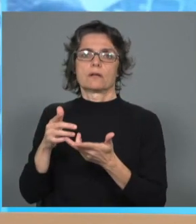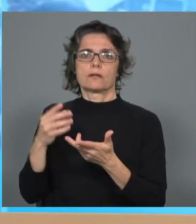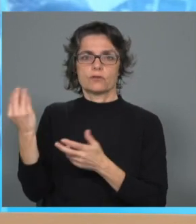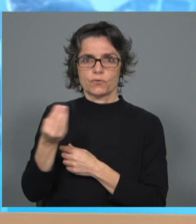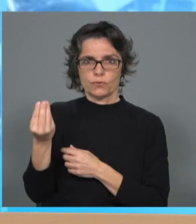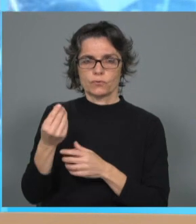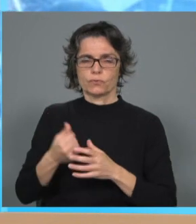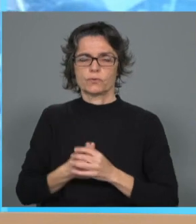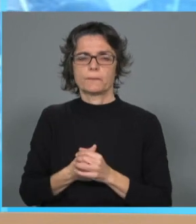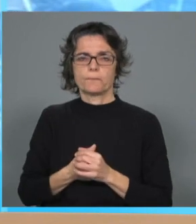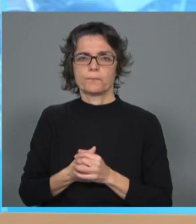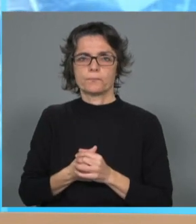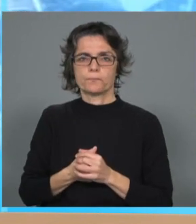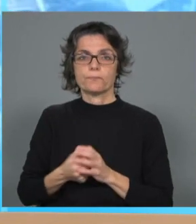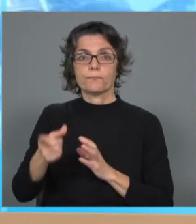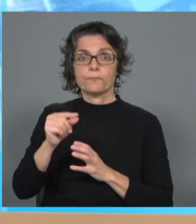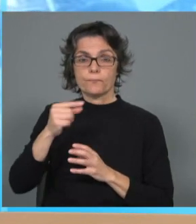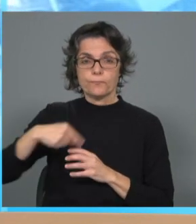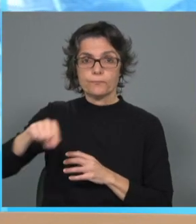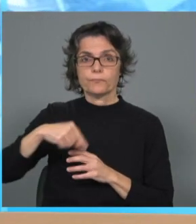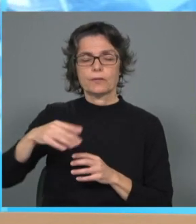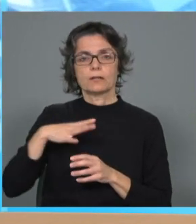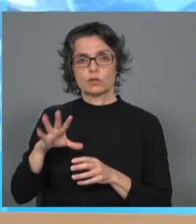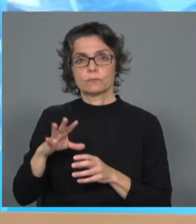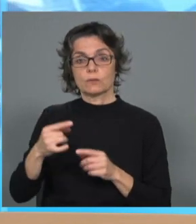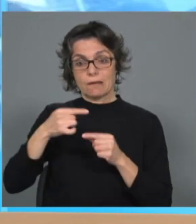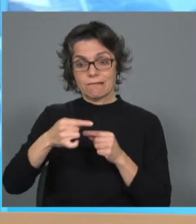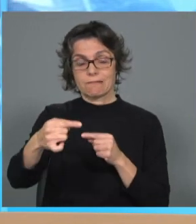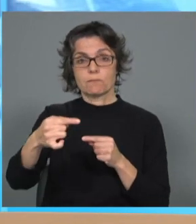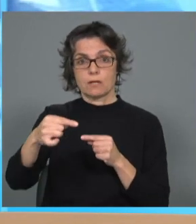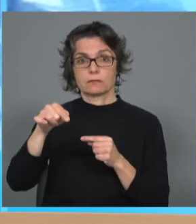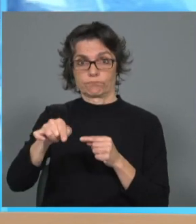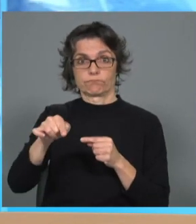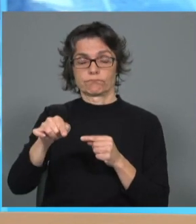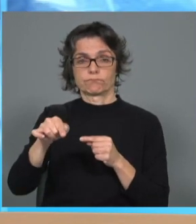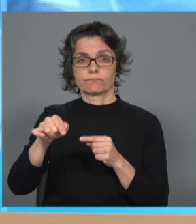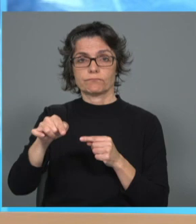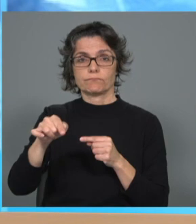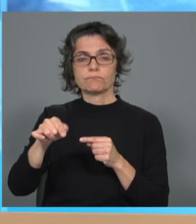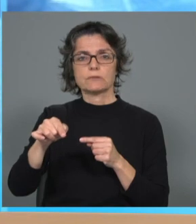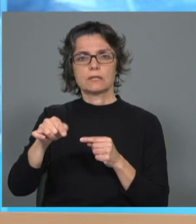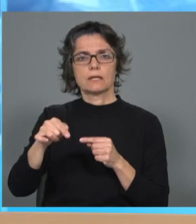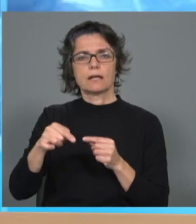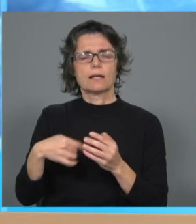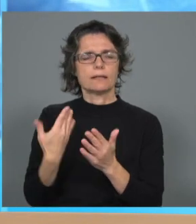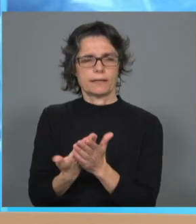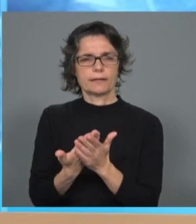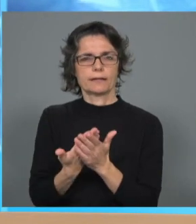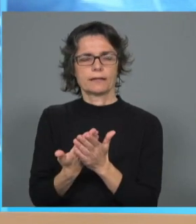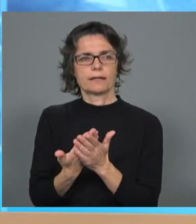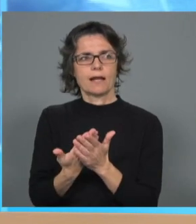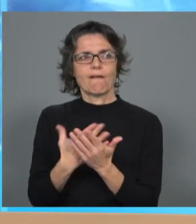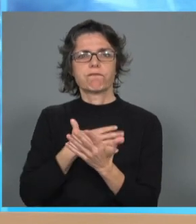desde muito cedo em que queremos que essa semana seja um motivo forte de